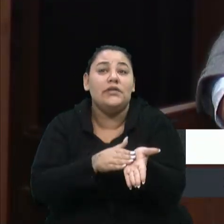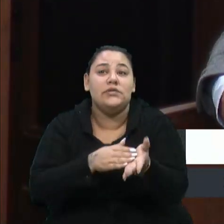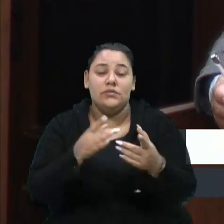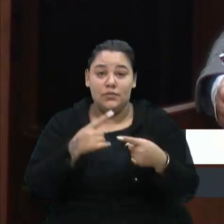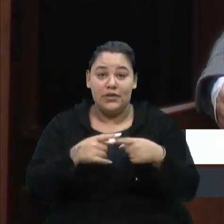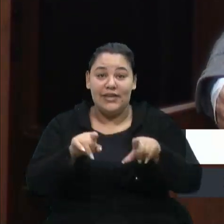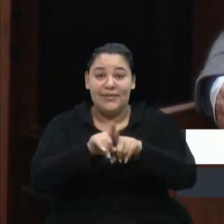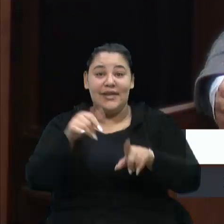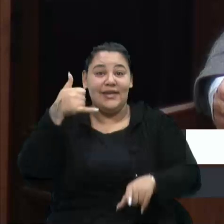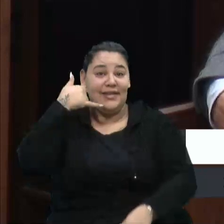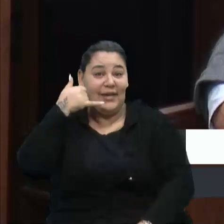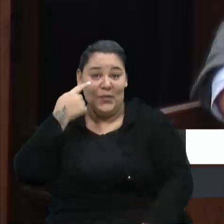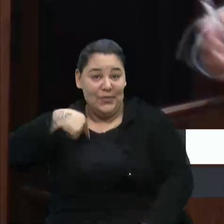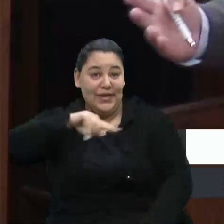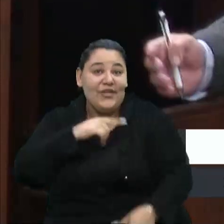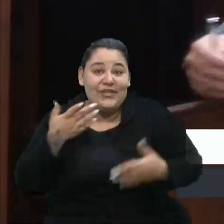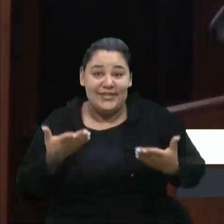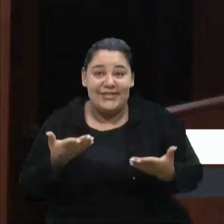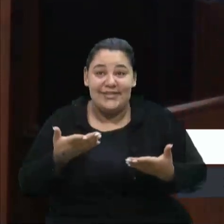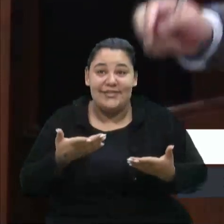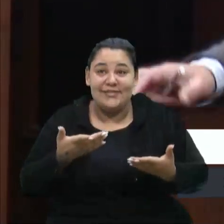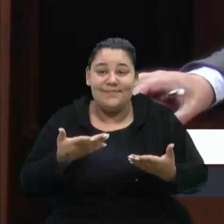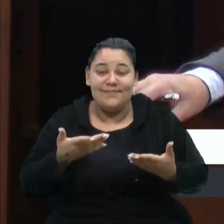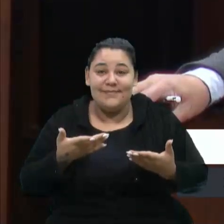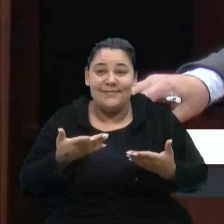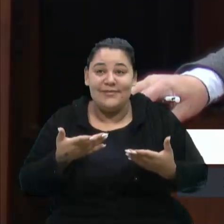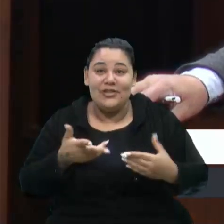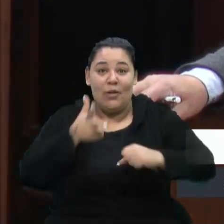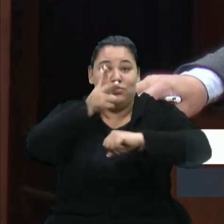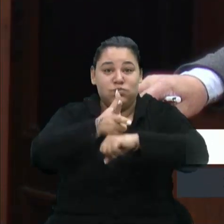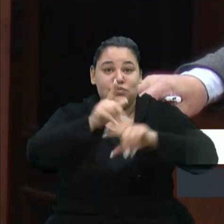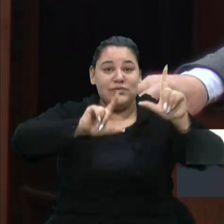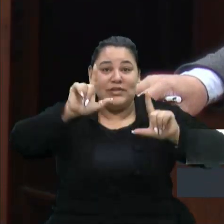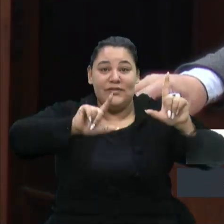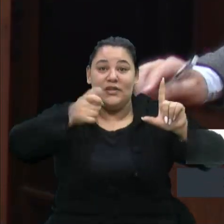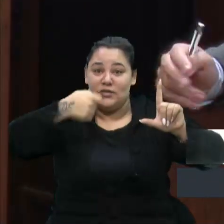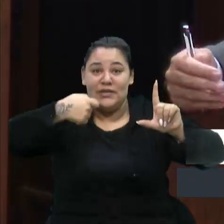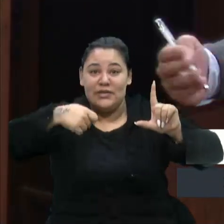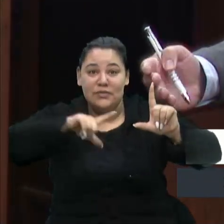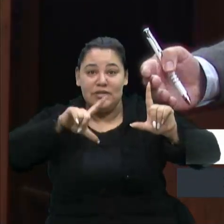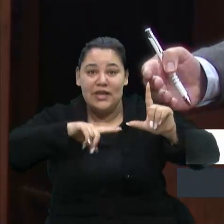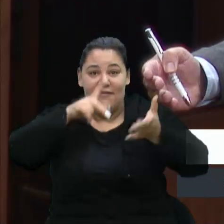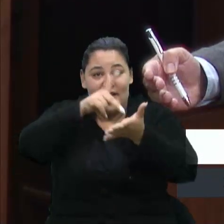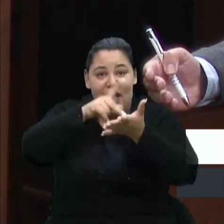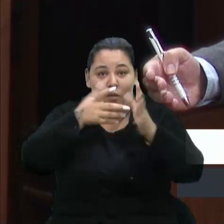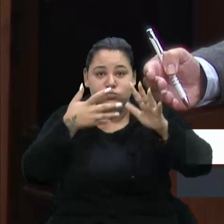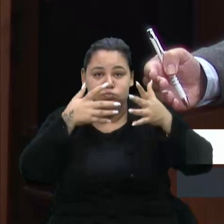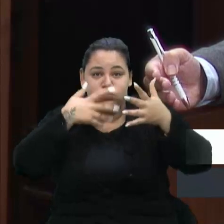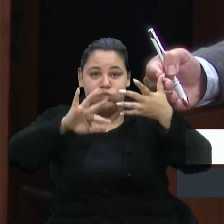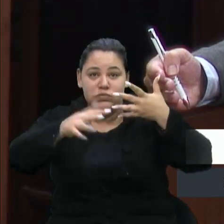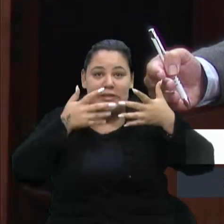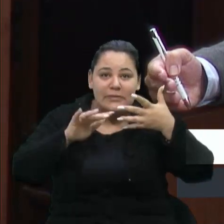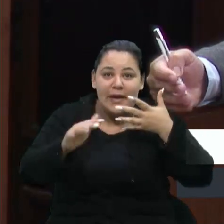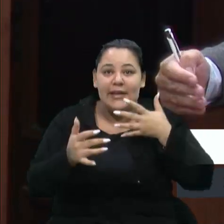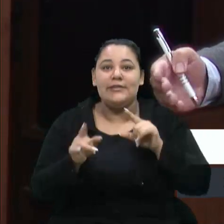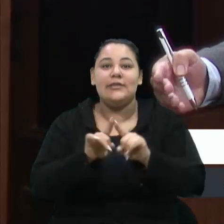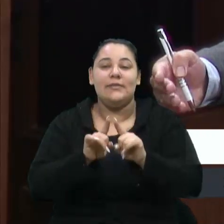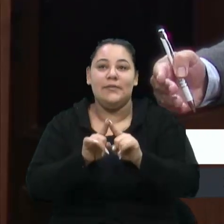gente né Nós estamos na mídia nós temos que ser transparentes então eu sugiro realmente que a gente